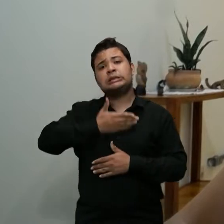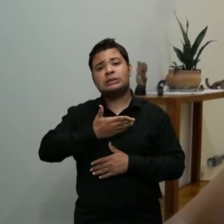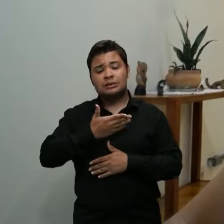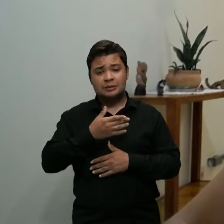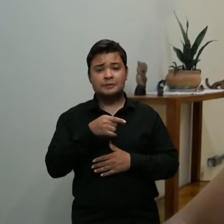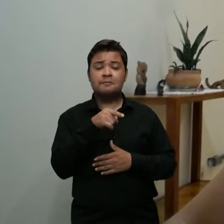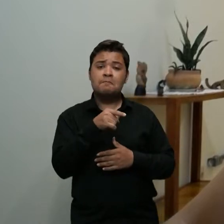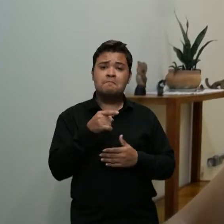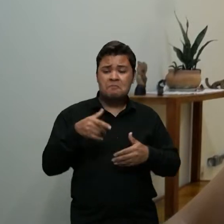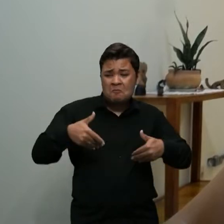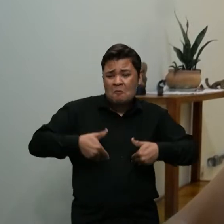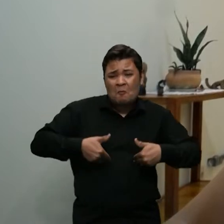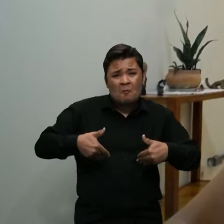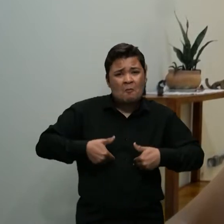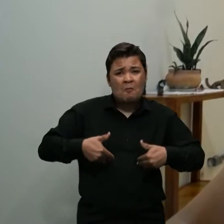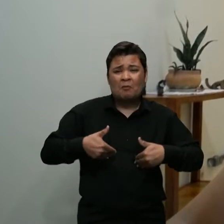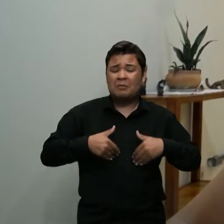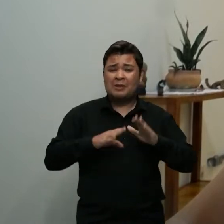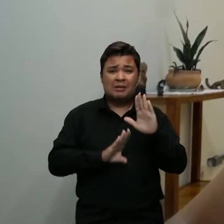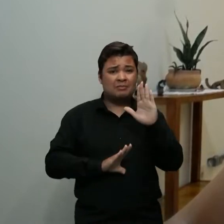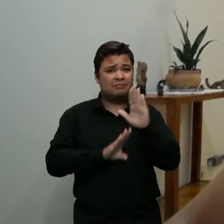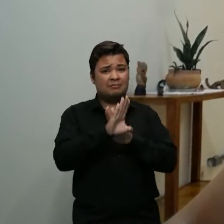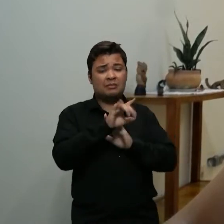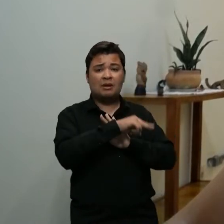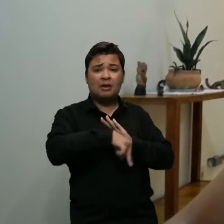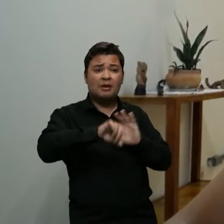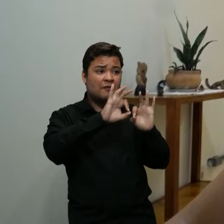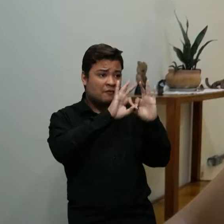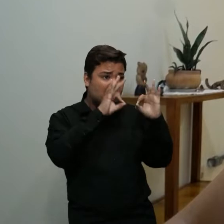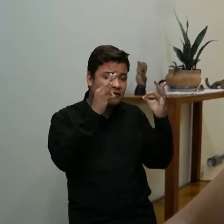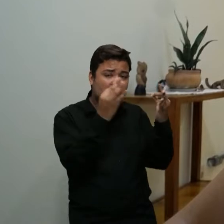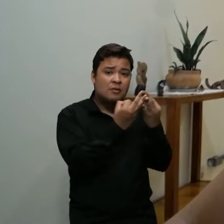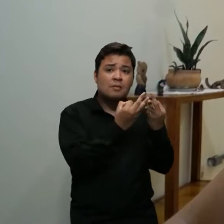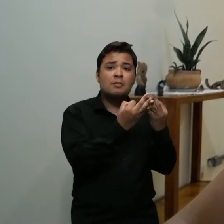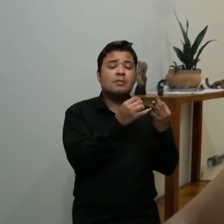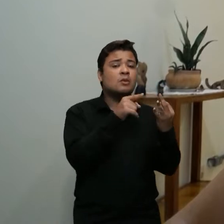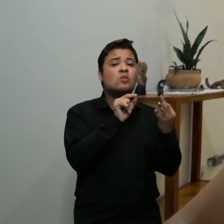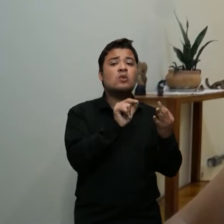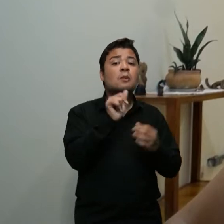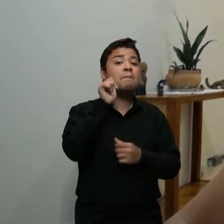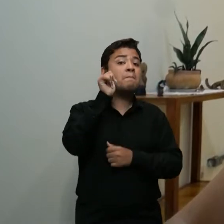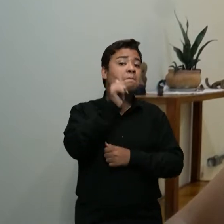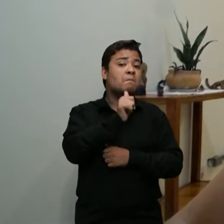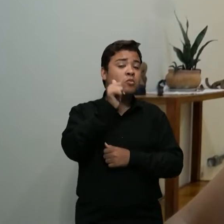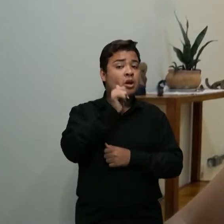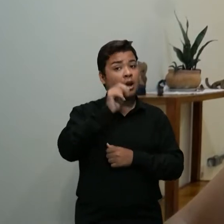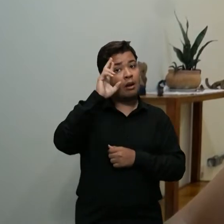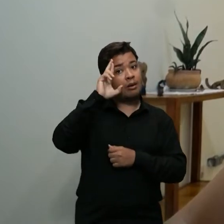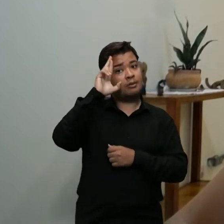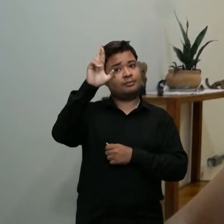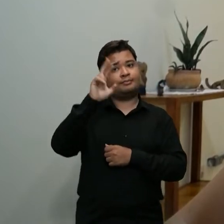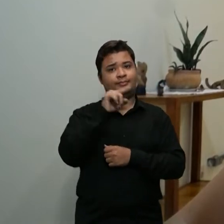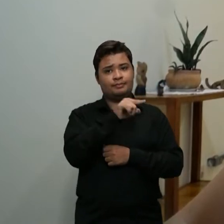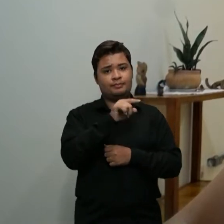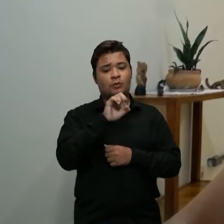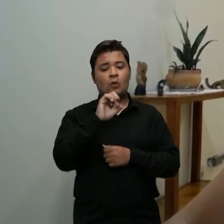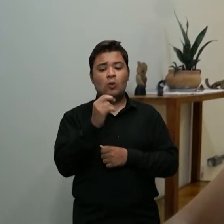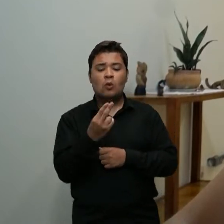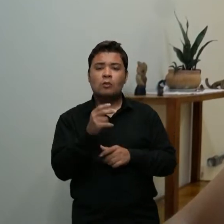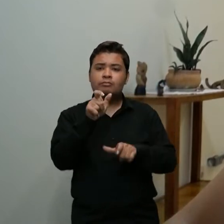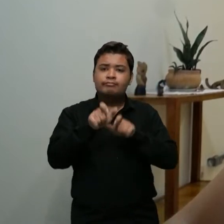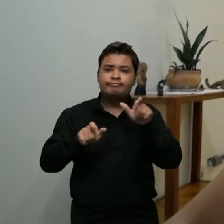está presente principalmente entre as famílias que têm mulheres como responsáveis ou que têm pretos e pardos